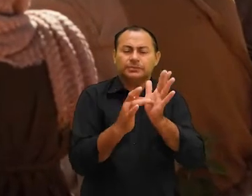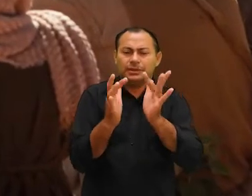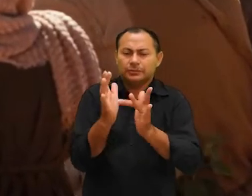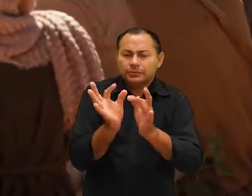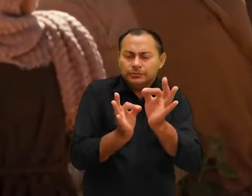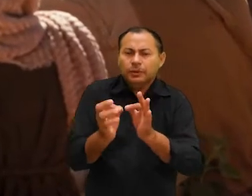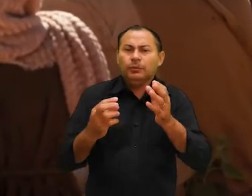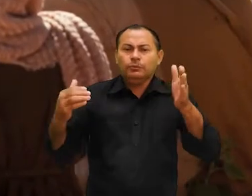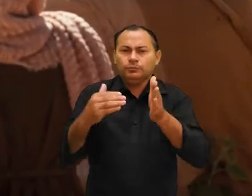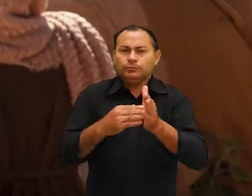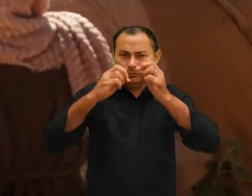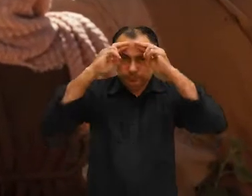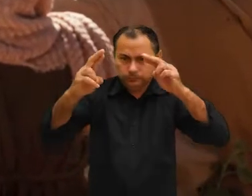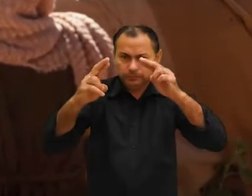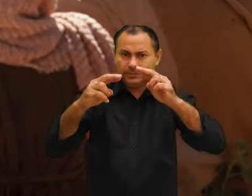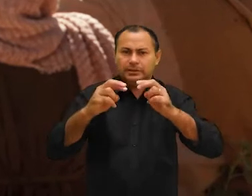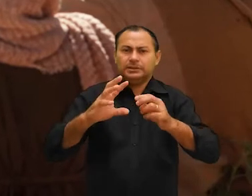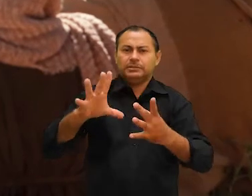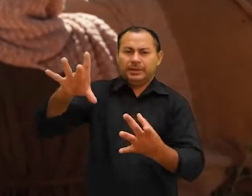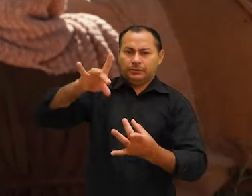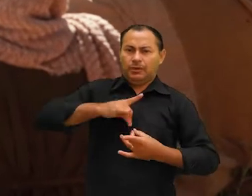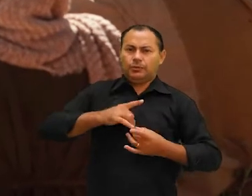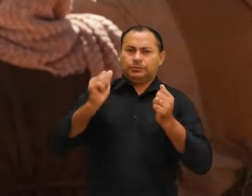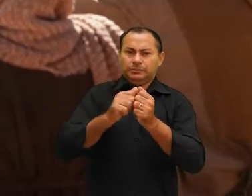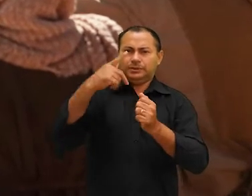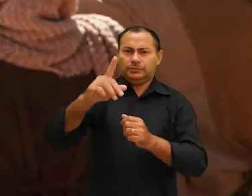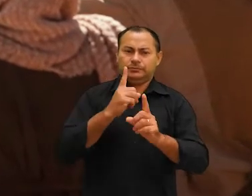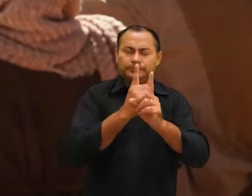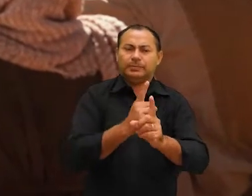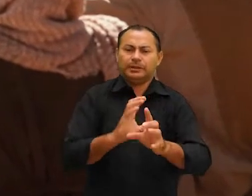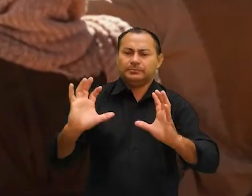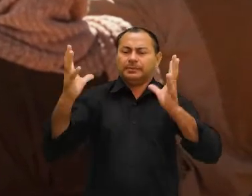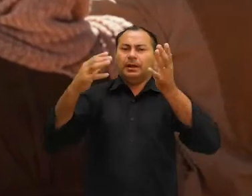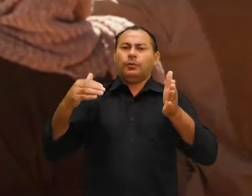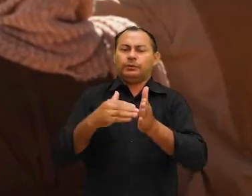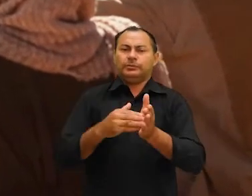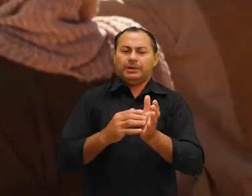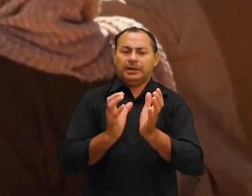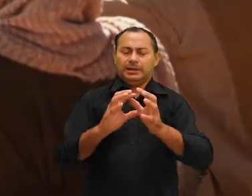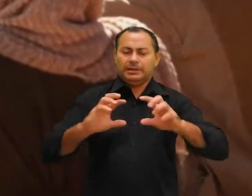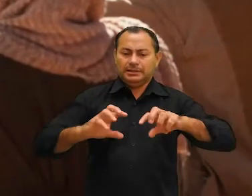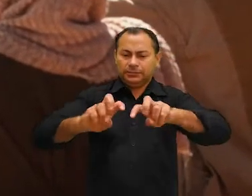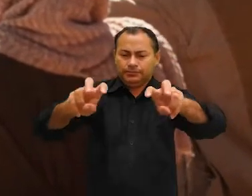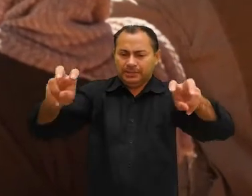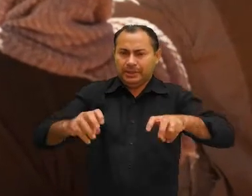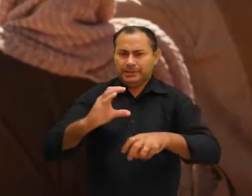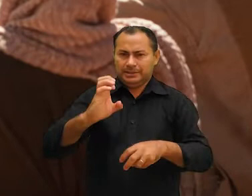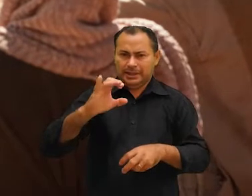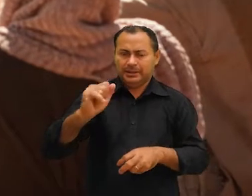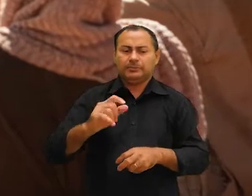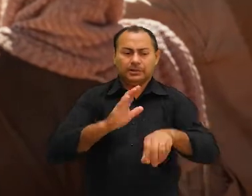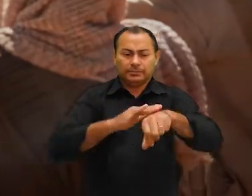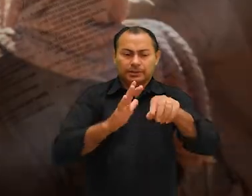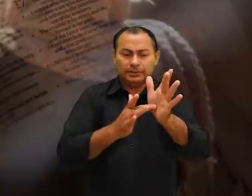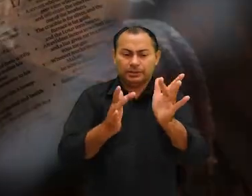organizado do seu último retiro espiritual com seus discípulos para celebração da Última Ceia naquela ocasião Jesus